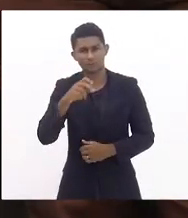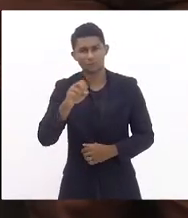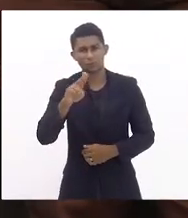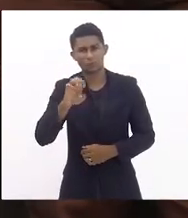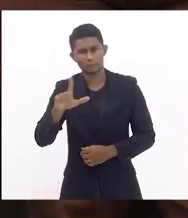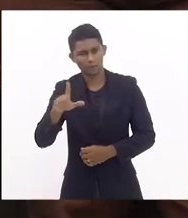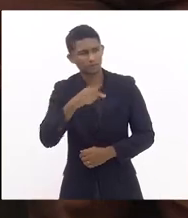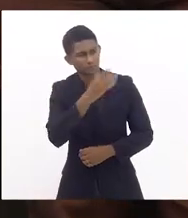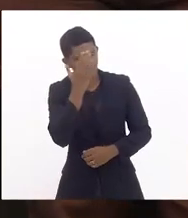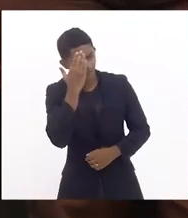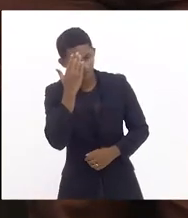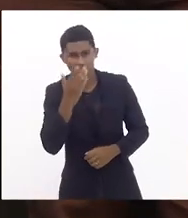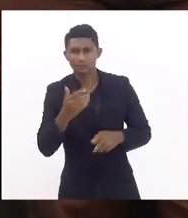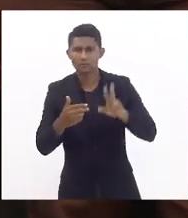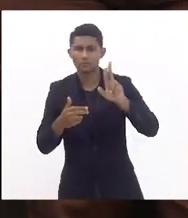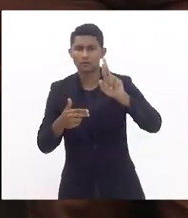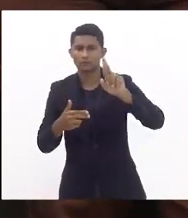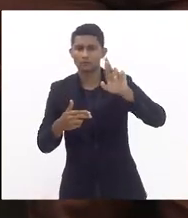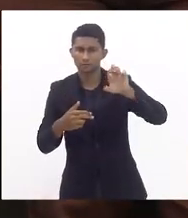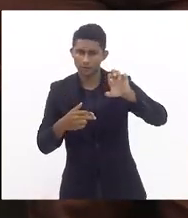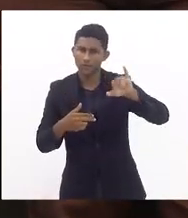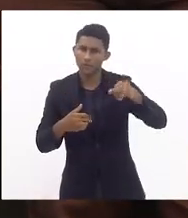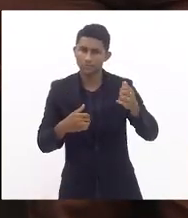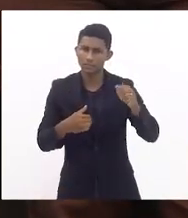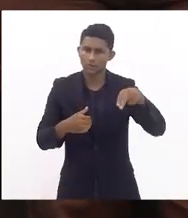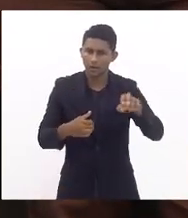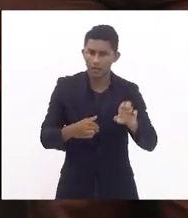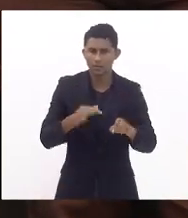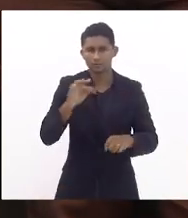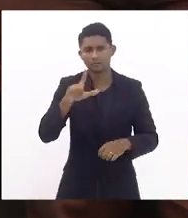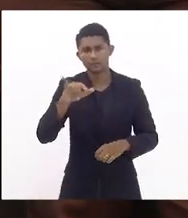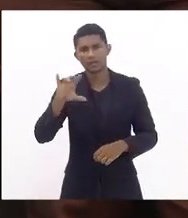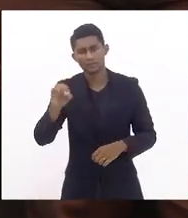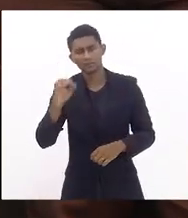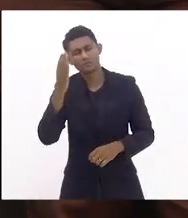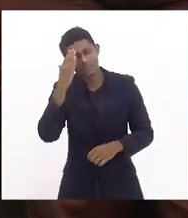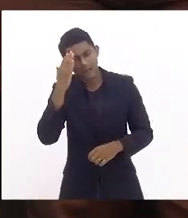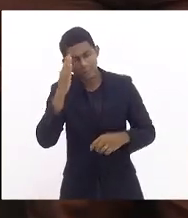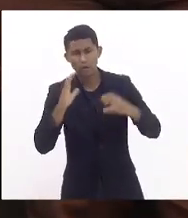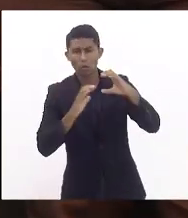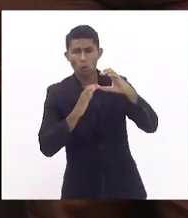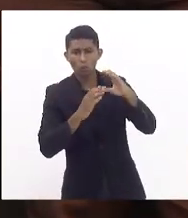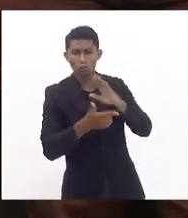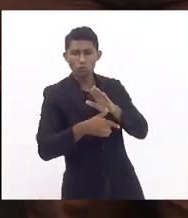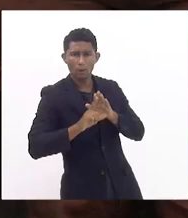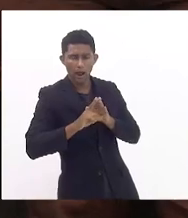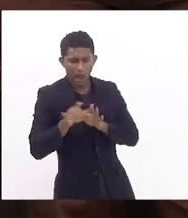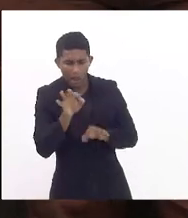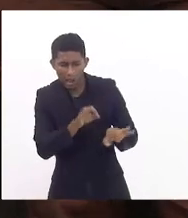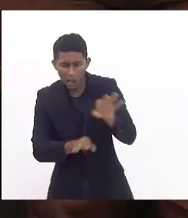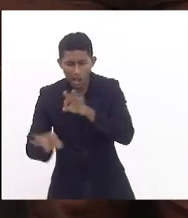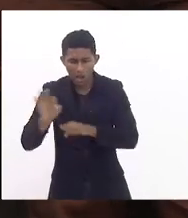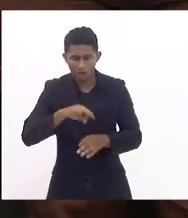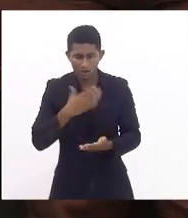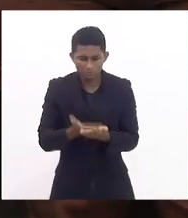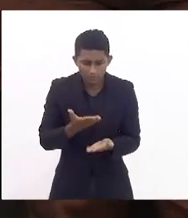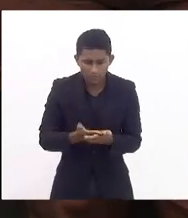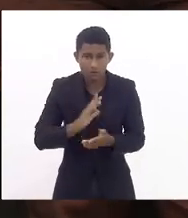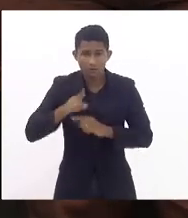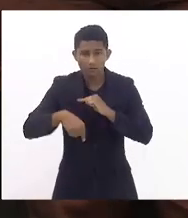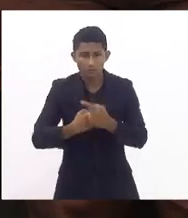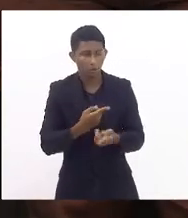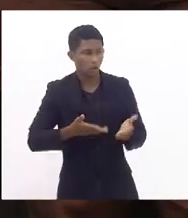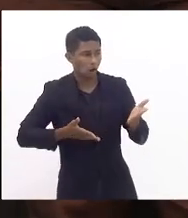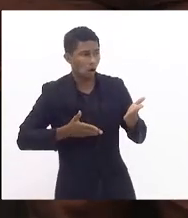também, Rejane, Flávio, o que é o esforço para se preparar para um concurso público, obter a aprovação